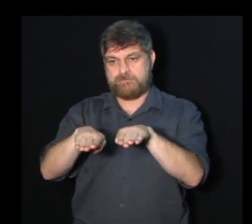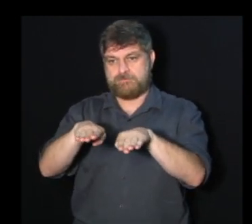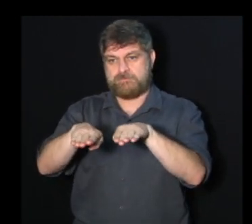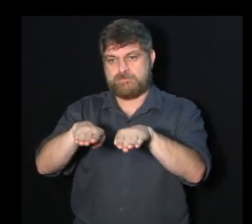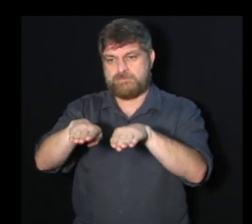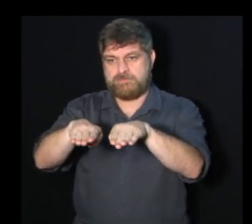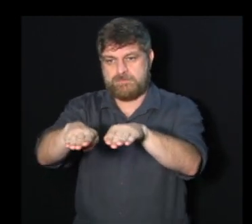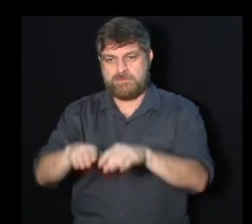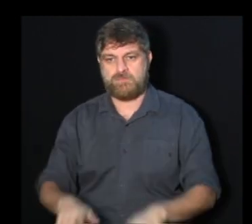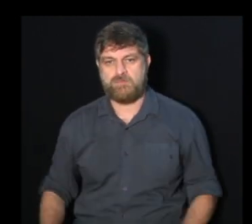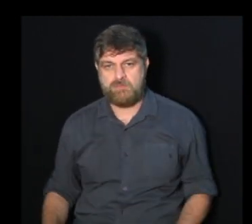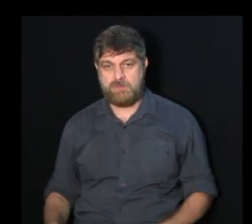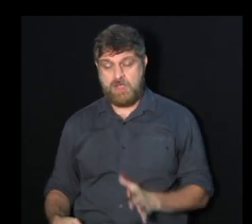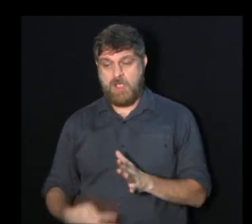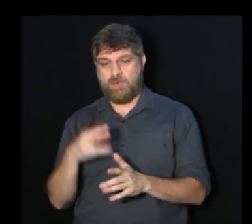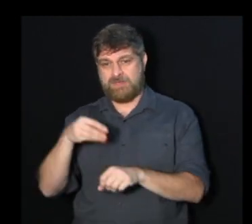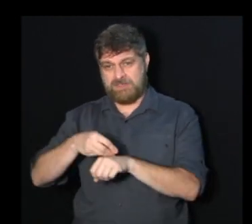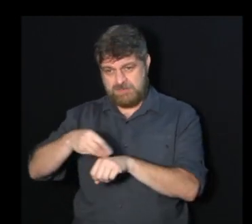Quarta dica, tá?